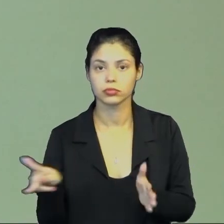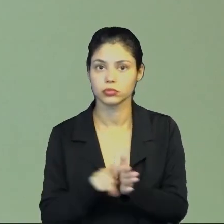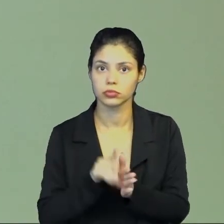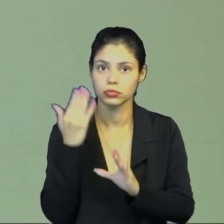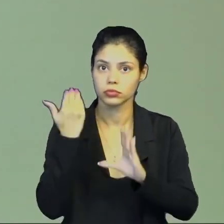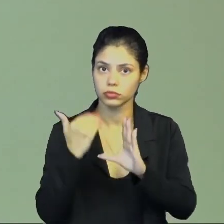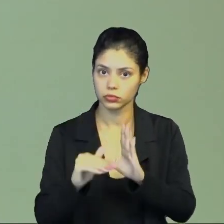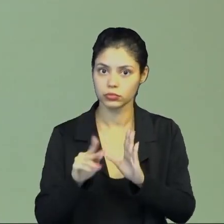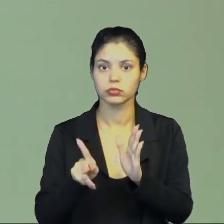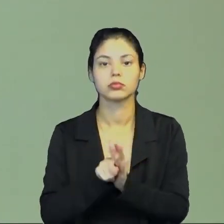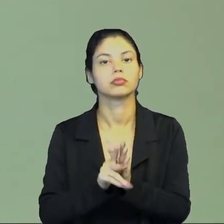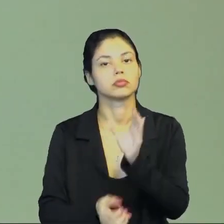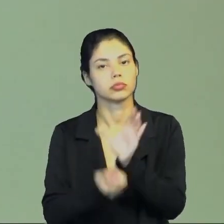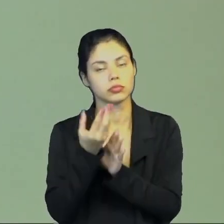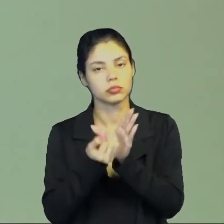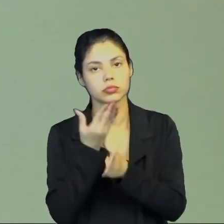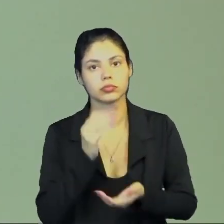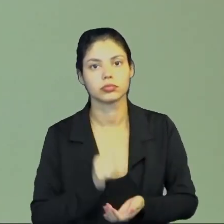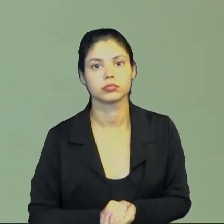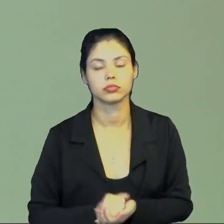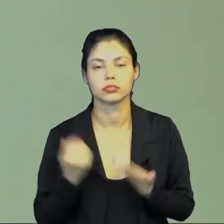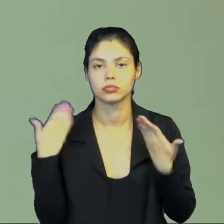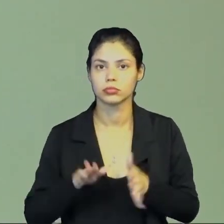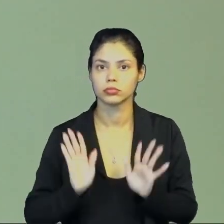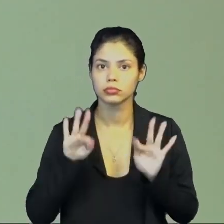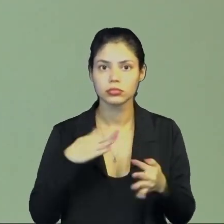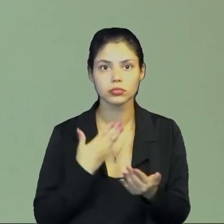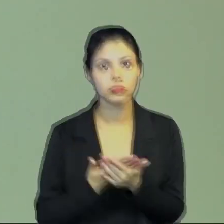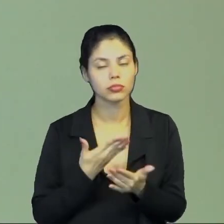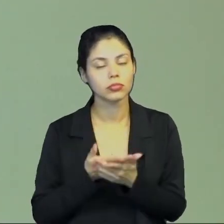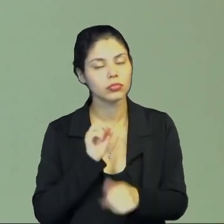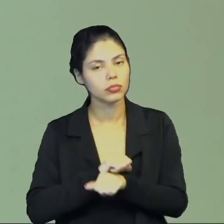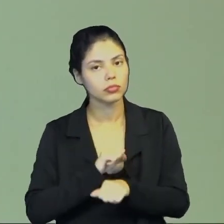fiquem viáveis à reprodução. Chegamos, então, ao final da nossa